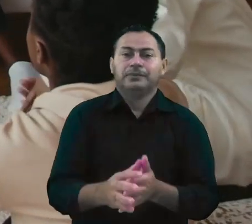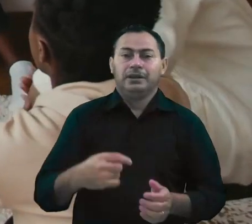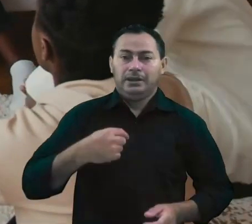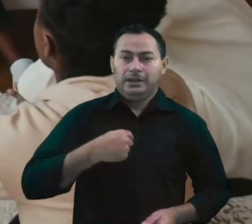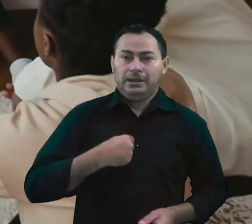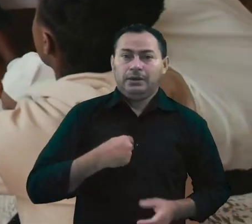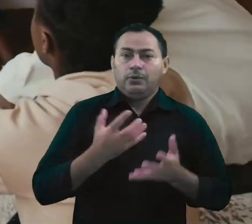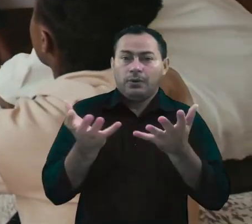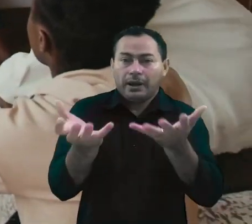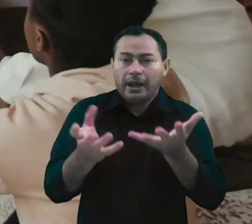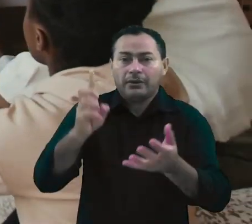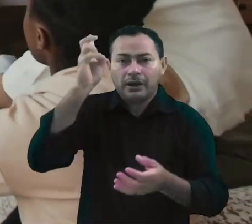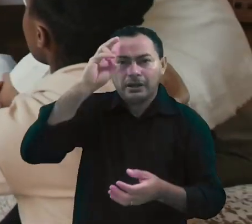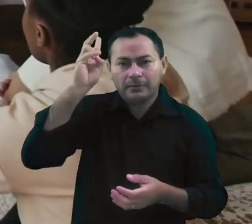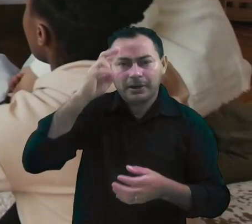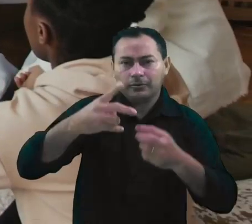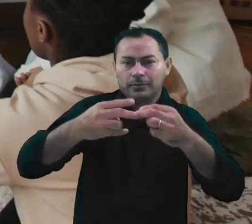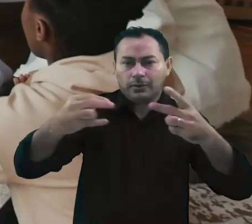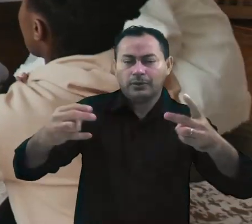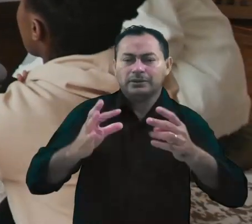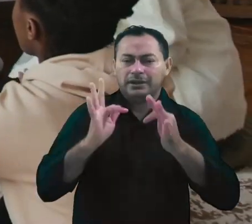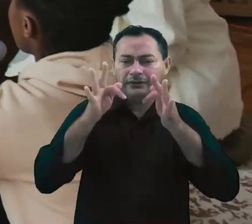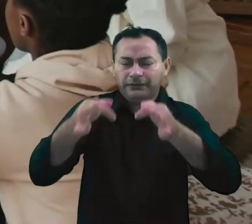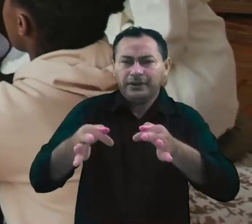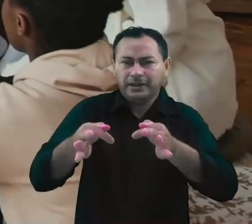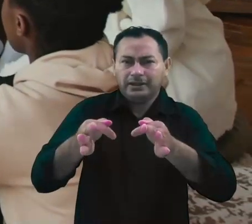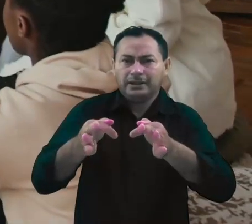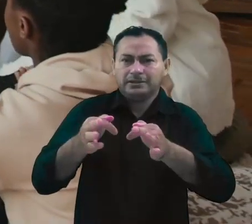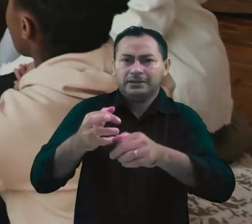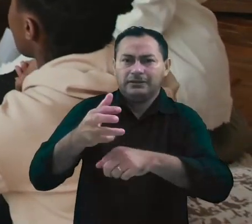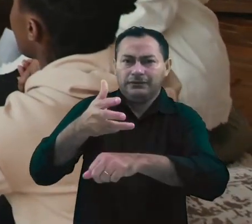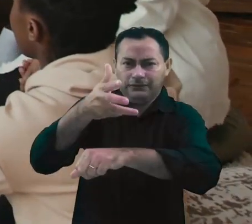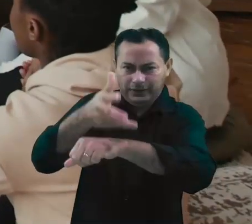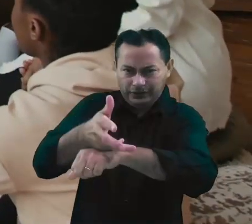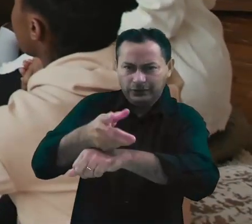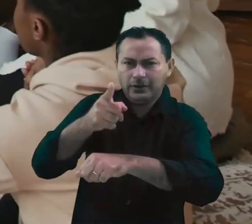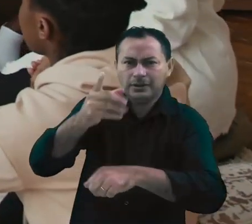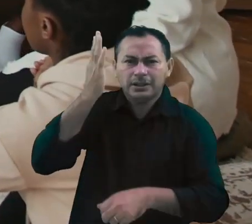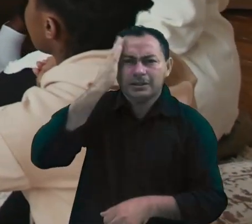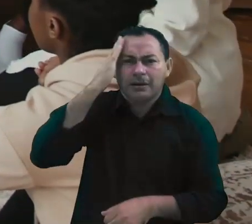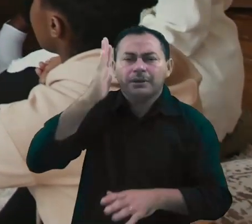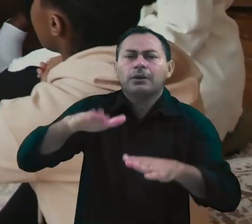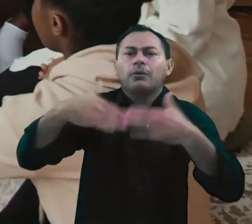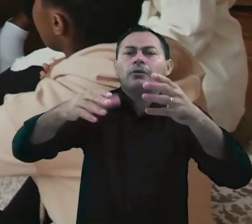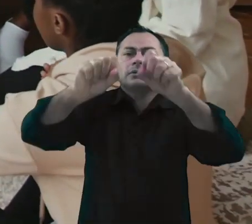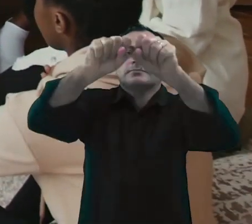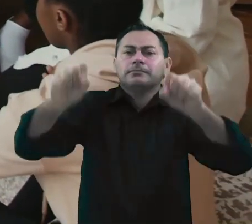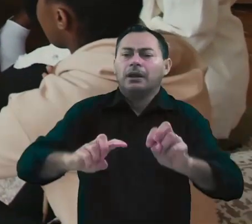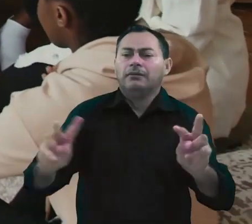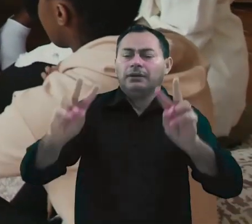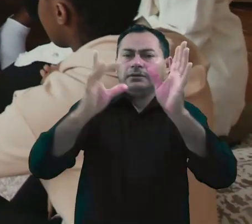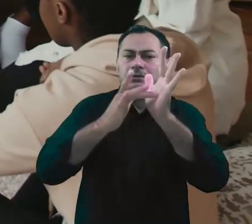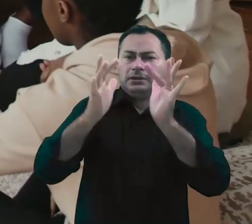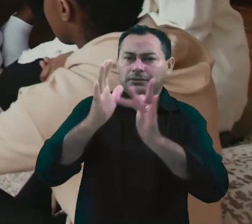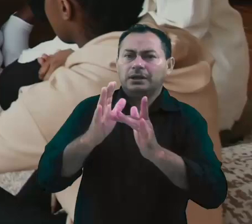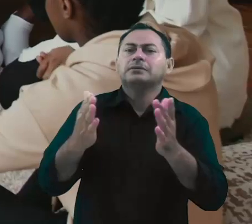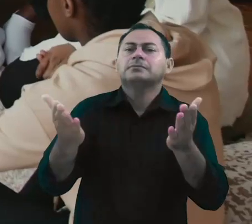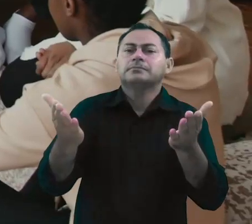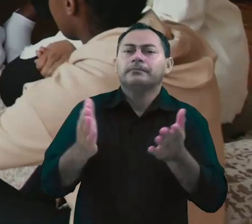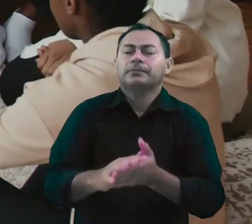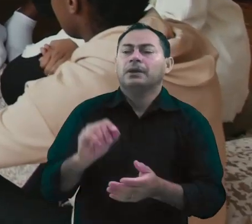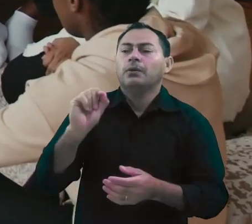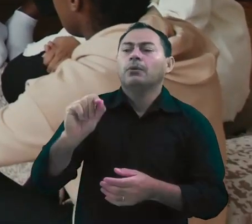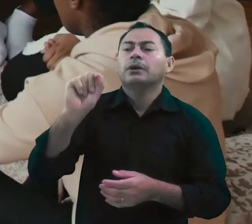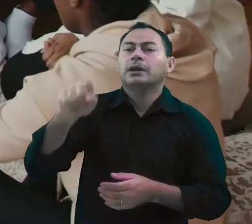Cristo. E eu quero relembrar algumas coisas nesse finalzinho de programa. Você sabe qual foi o sistema de valores de Jesus